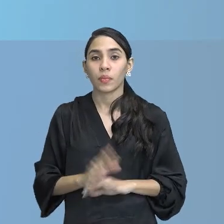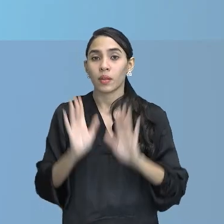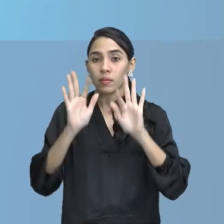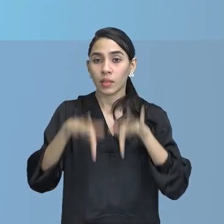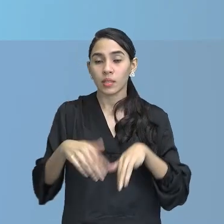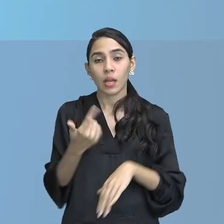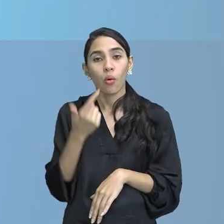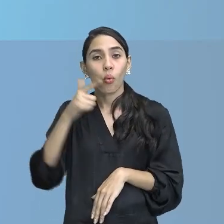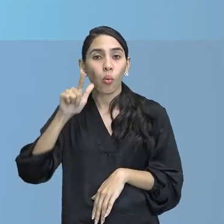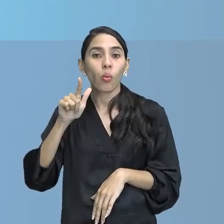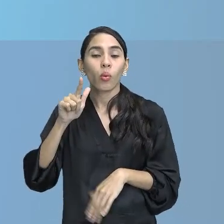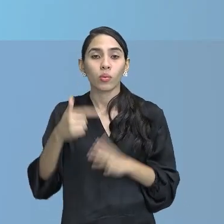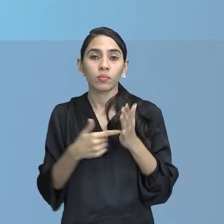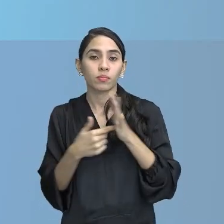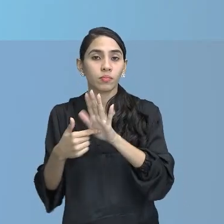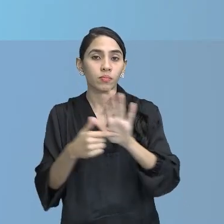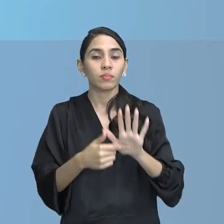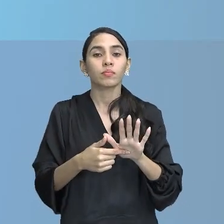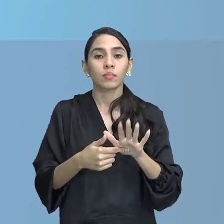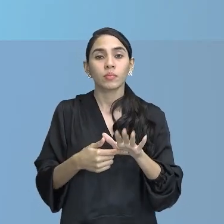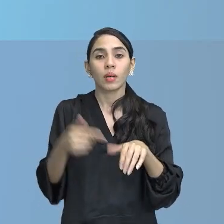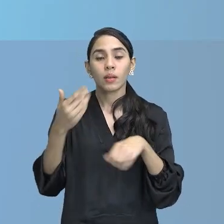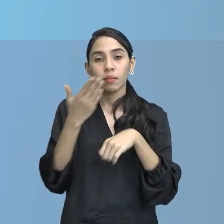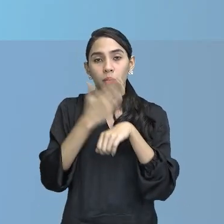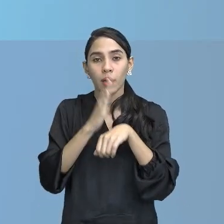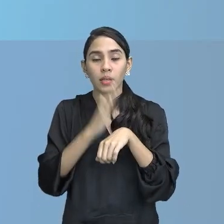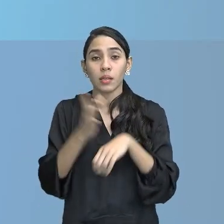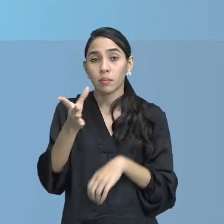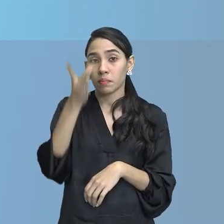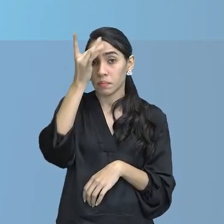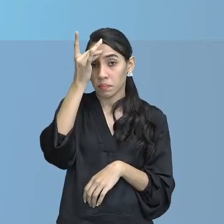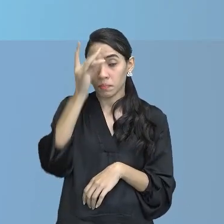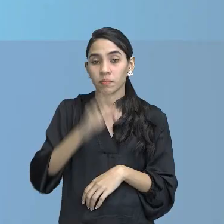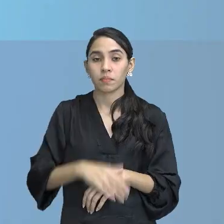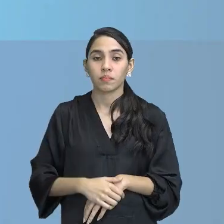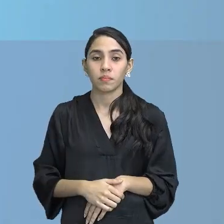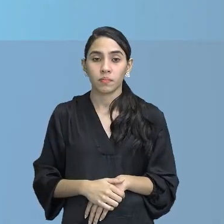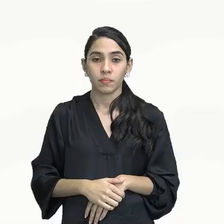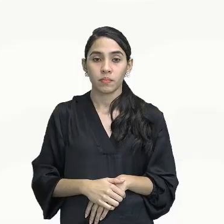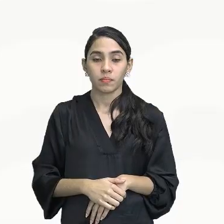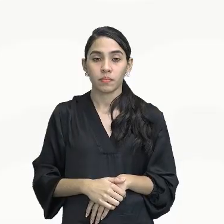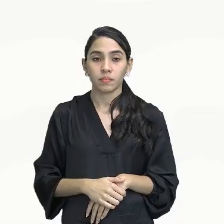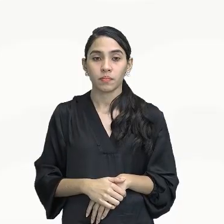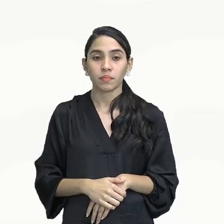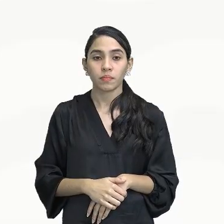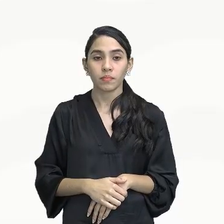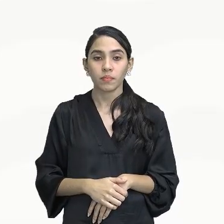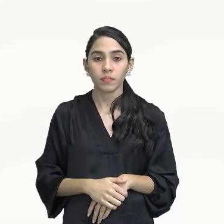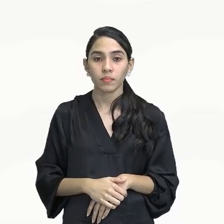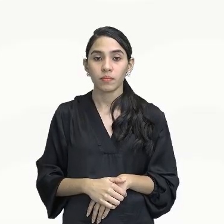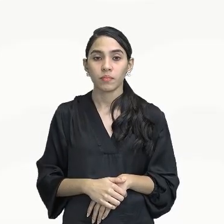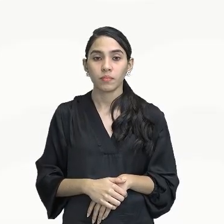com mais um exemplo para a gente fixar essa questão de porcentagem. Vejam aqui conosco. Vamos.